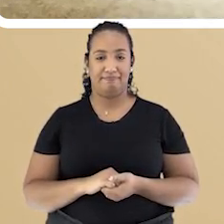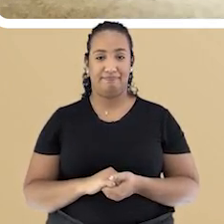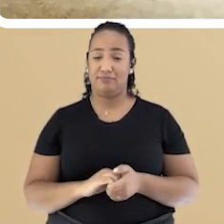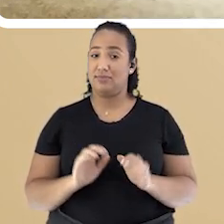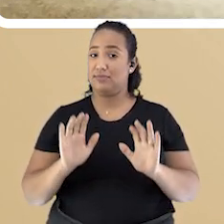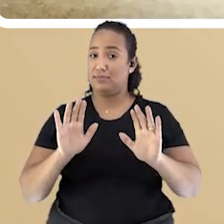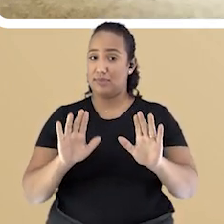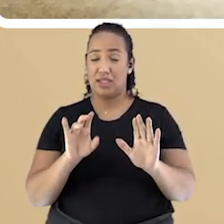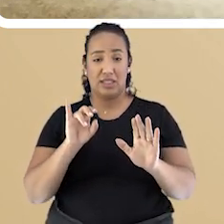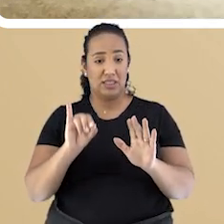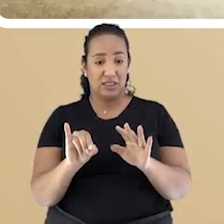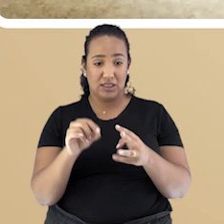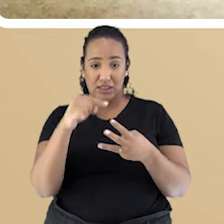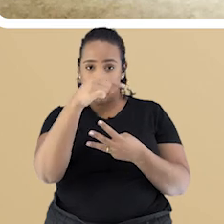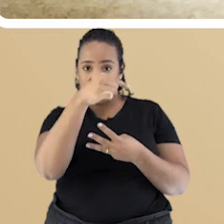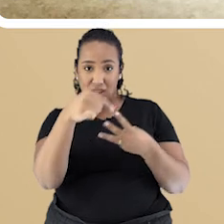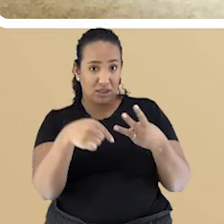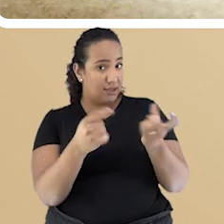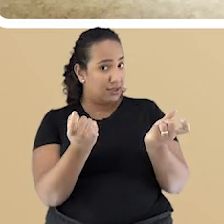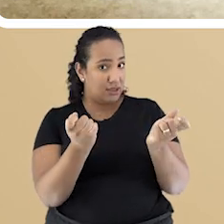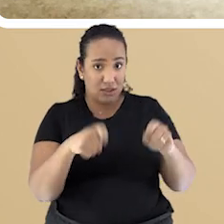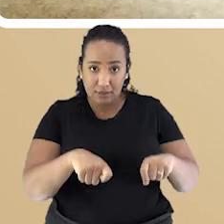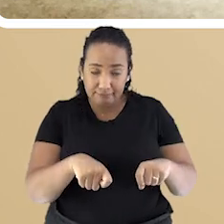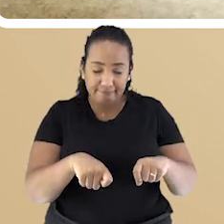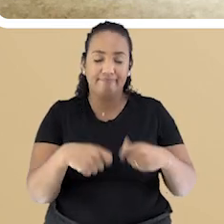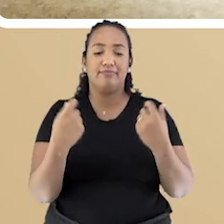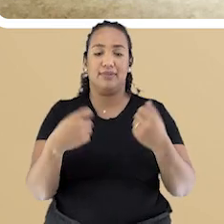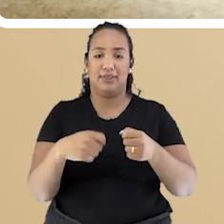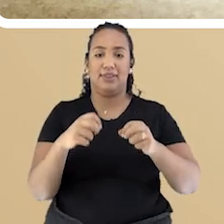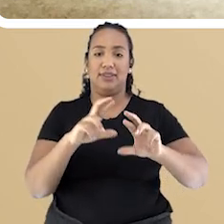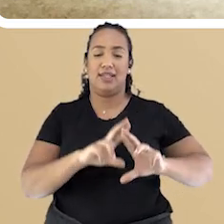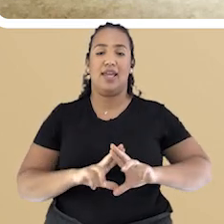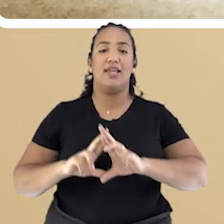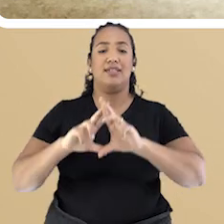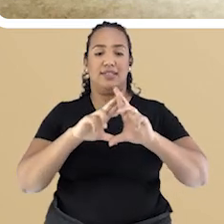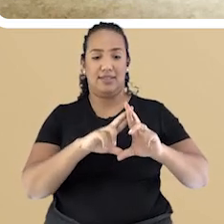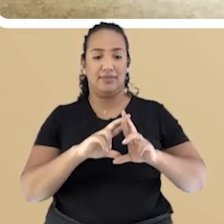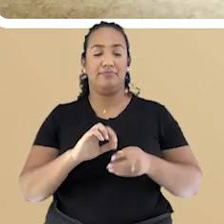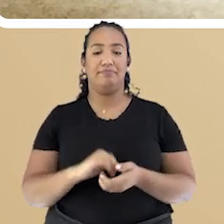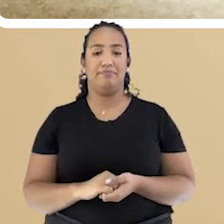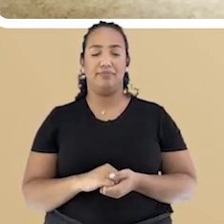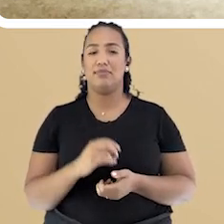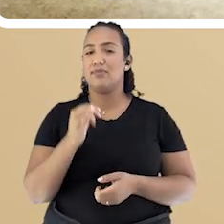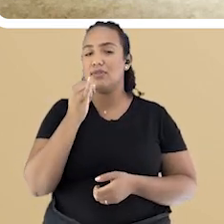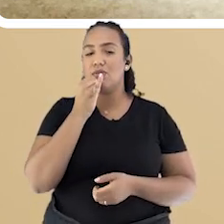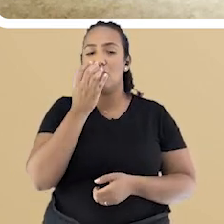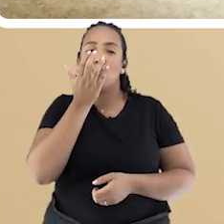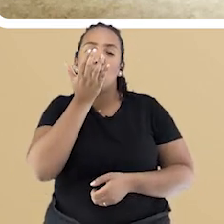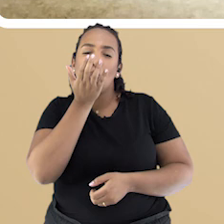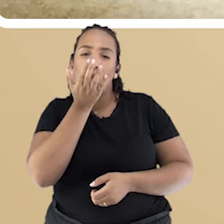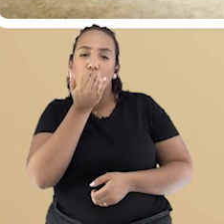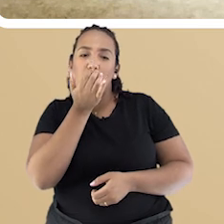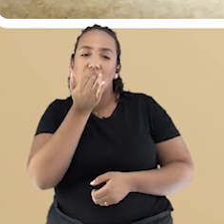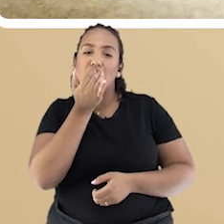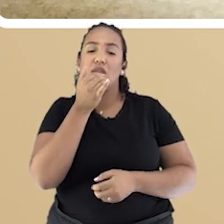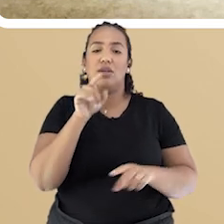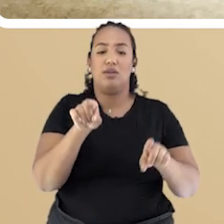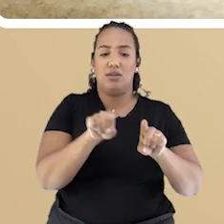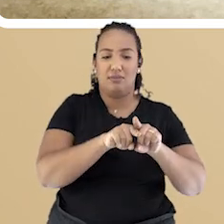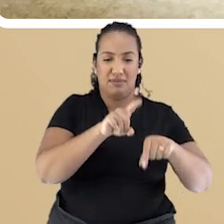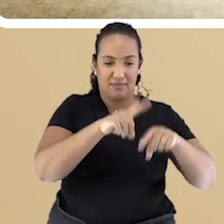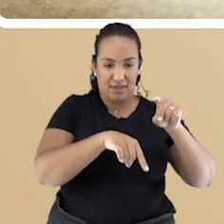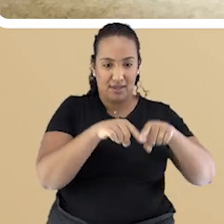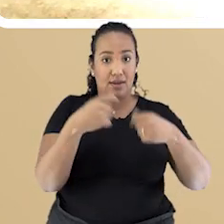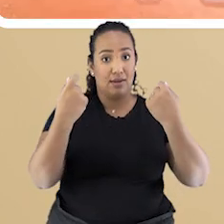Mas, quando isso não for possível, é preciso reciclar. Separe o resíduo orgânico, que são os restos de alimentos, dos resíduos secos